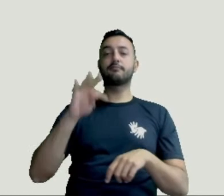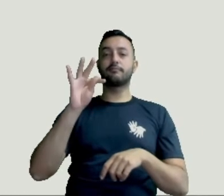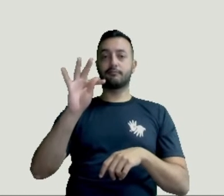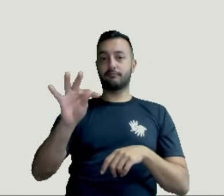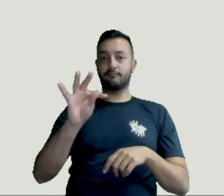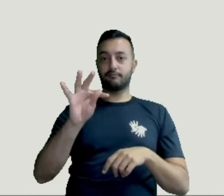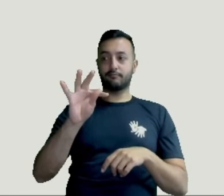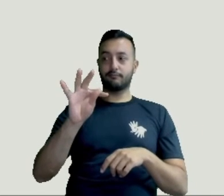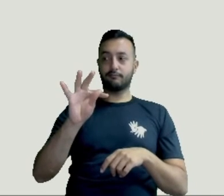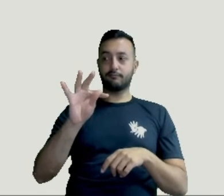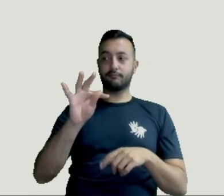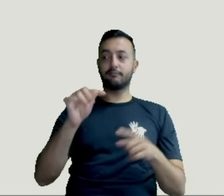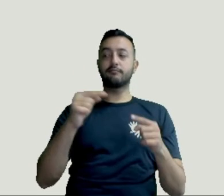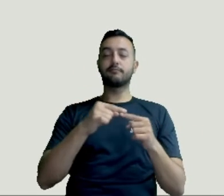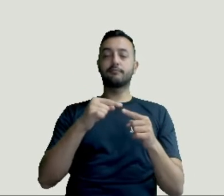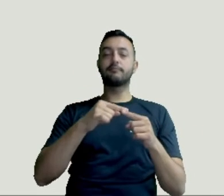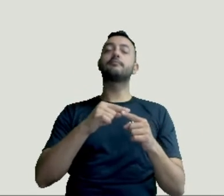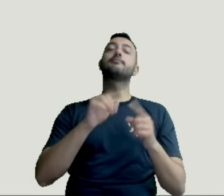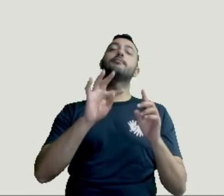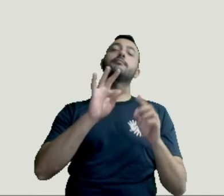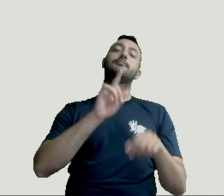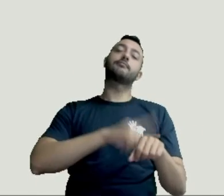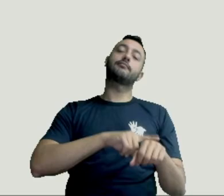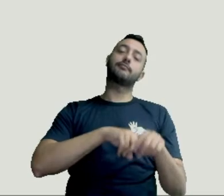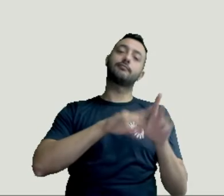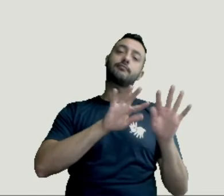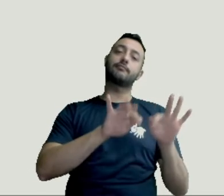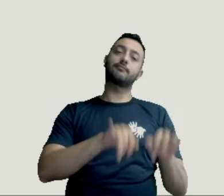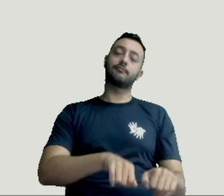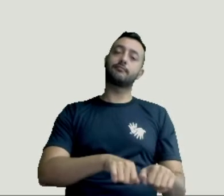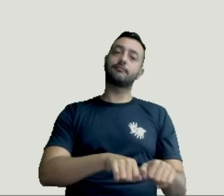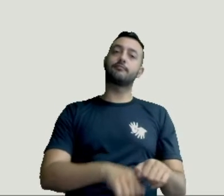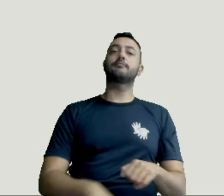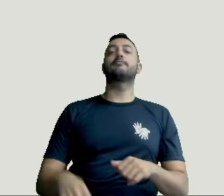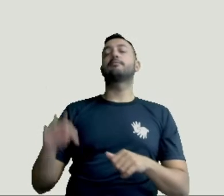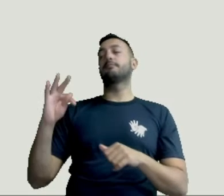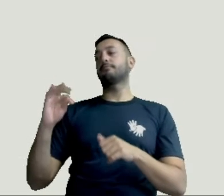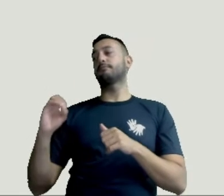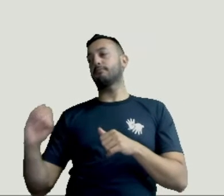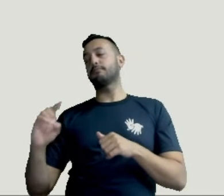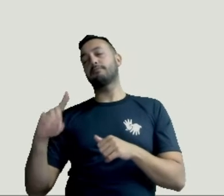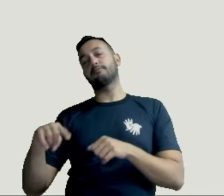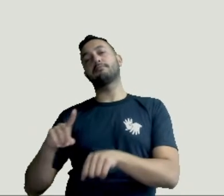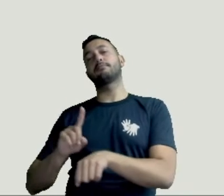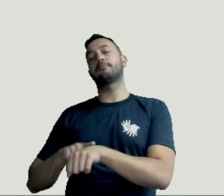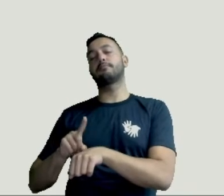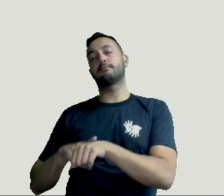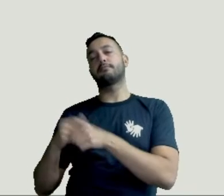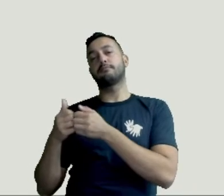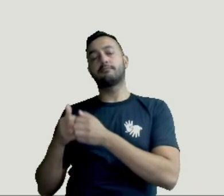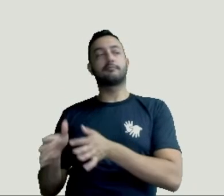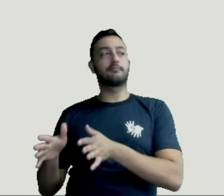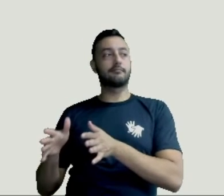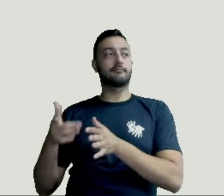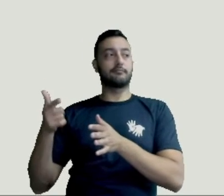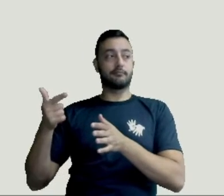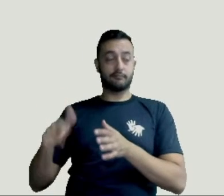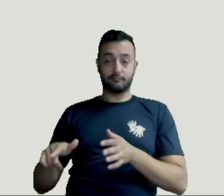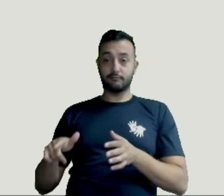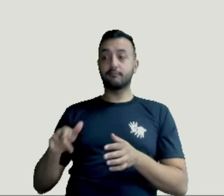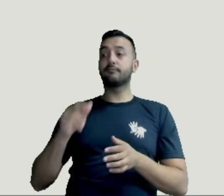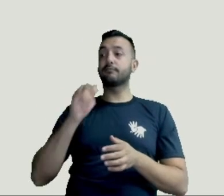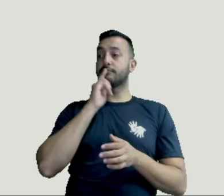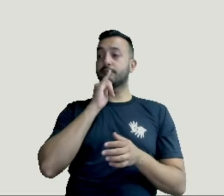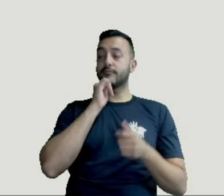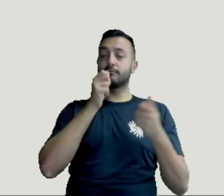T, ele vai ser o tempo final. E T0, o tempo inicial. Vamos para mais um exemplo, para